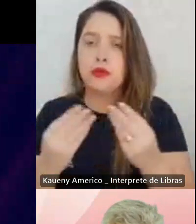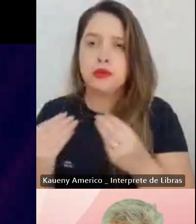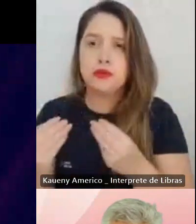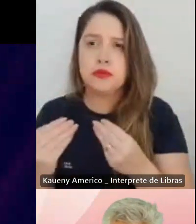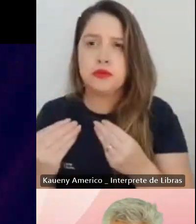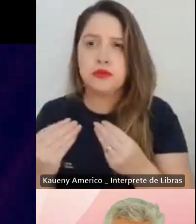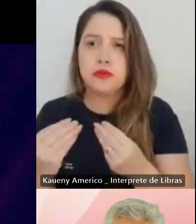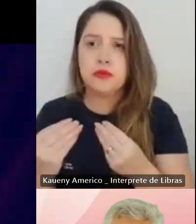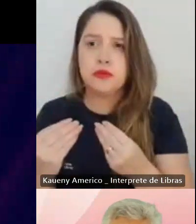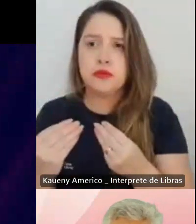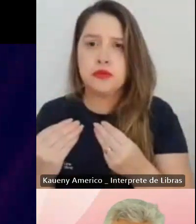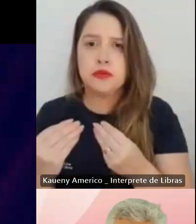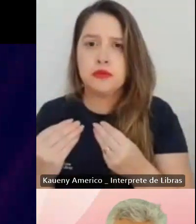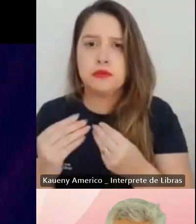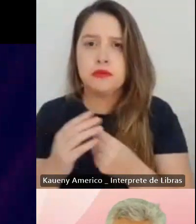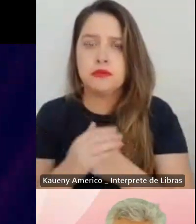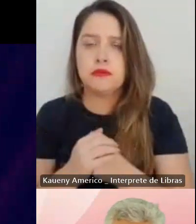tratar